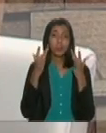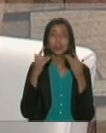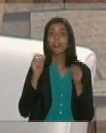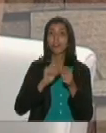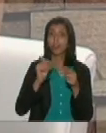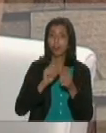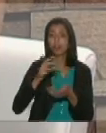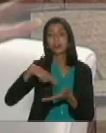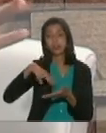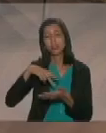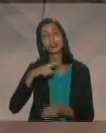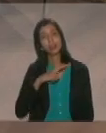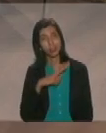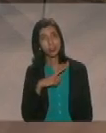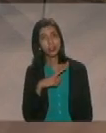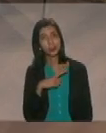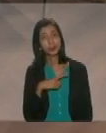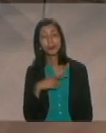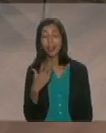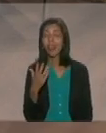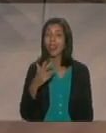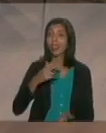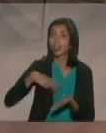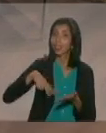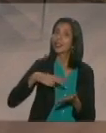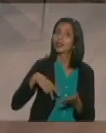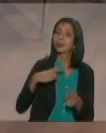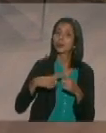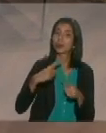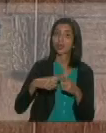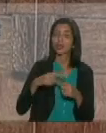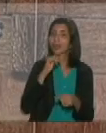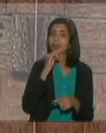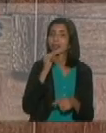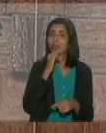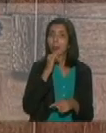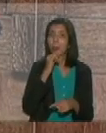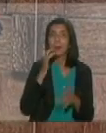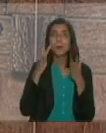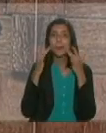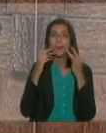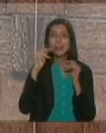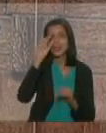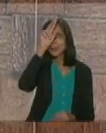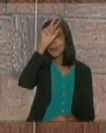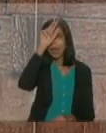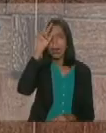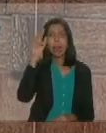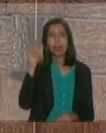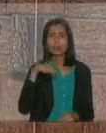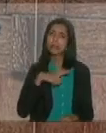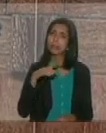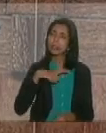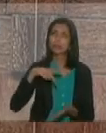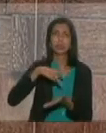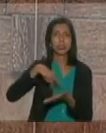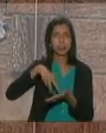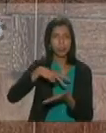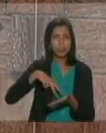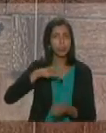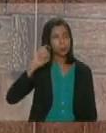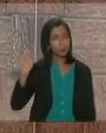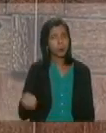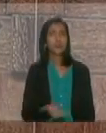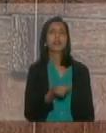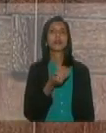os espetáculos que você faz acabo tem dançando. dança. E acabo dançando e não é por nada, assim, na peça da Barata, eu e ela do Fiuza, você dançava. O Neco botou